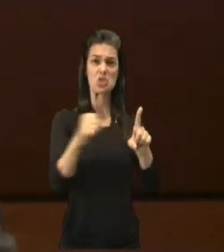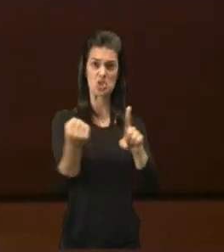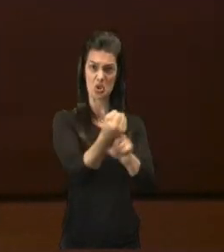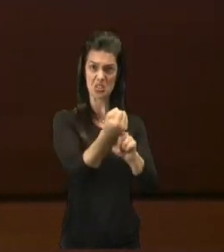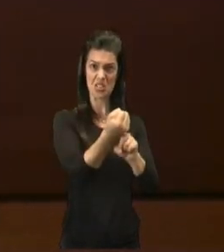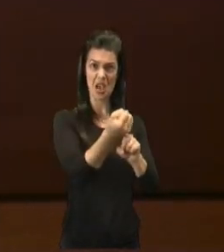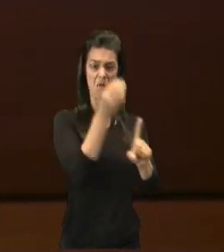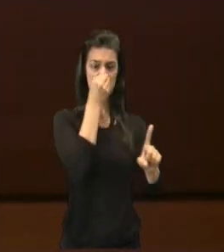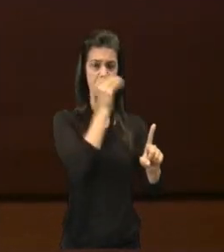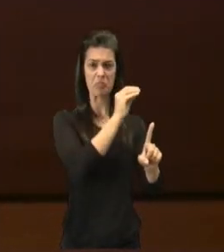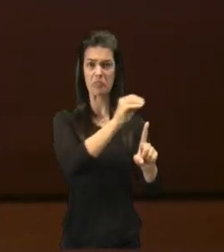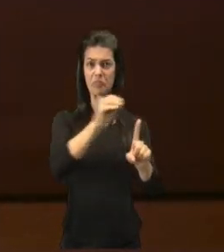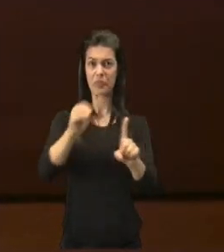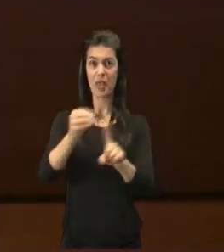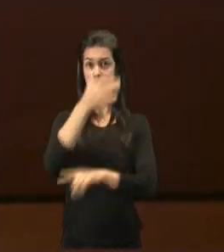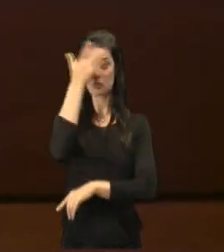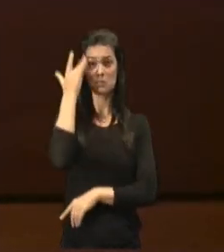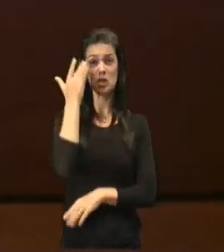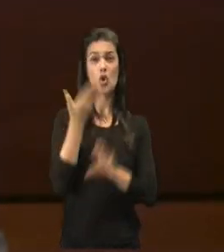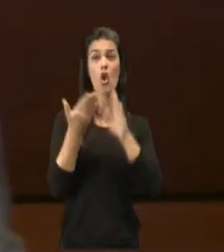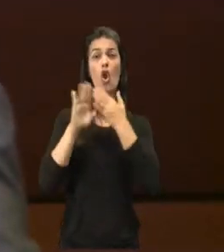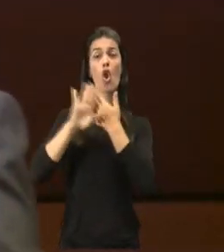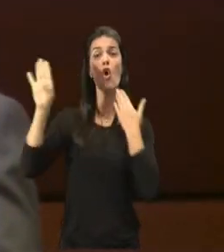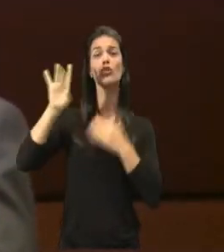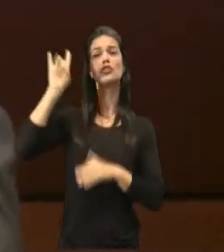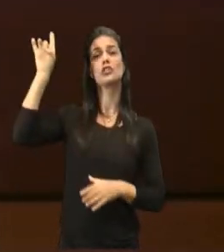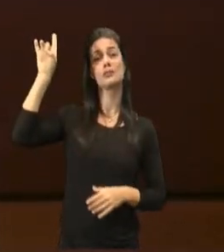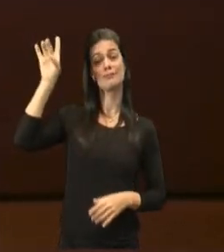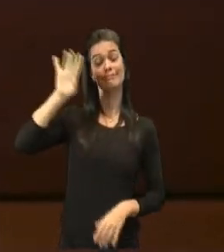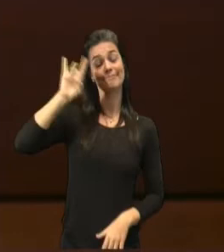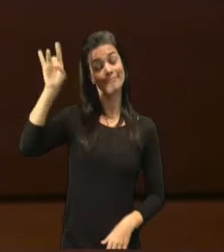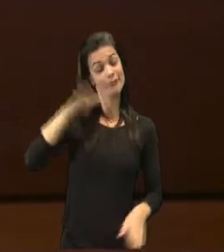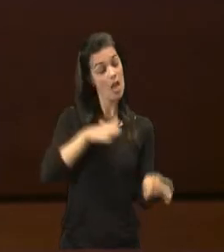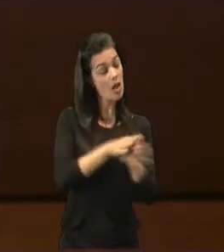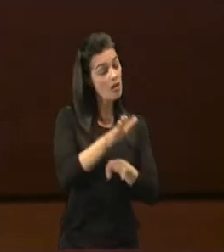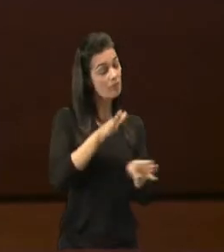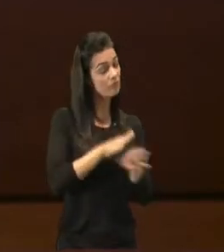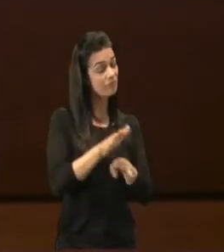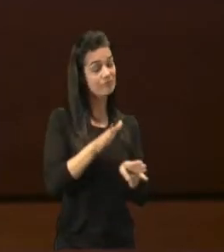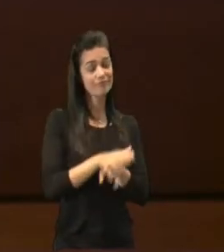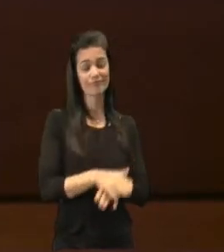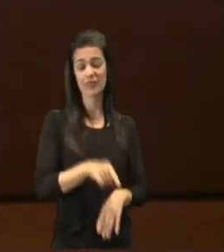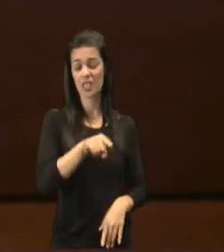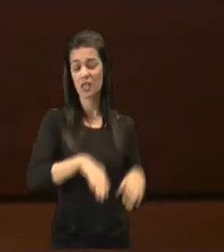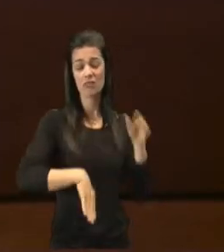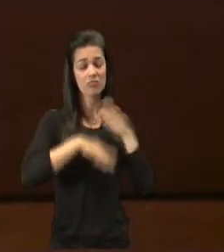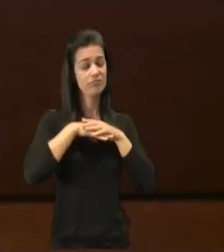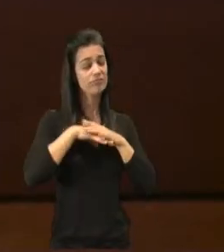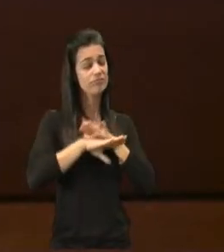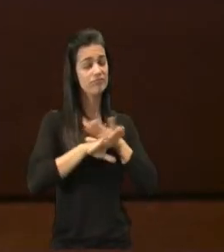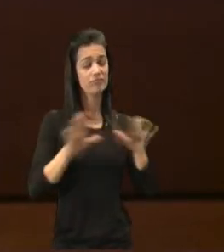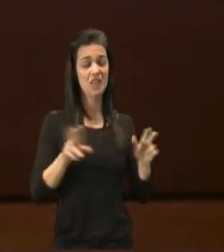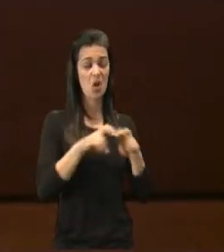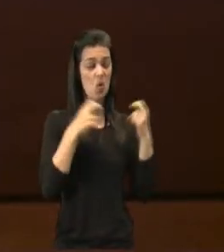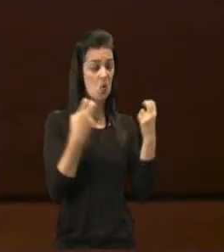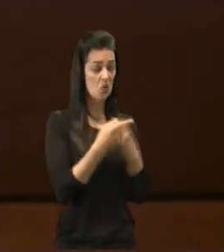Elas estavam longe de Deus, e o Senhor fala com elas: eu não suporto mais o culto de vocês.